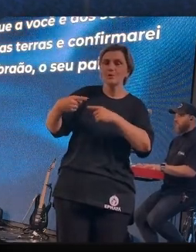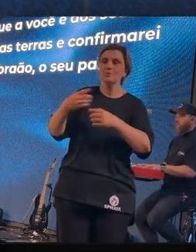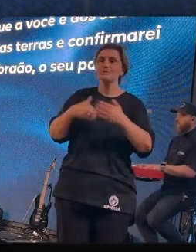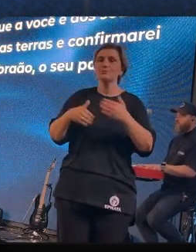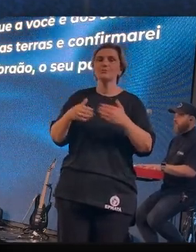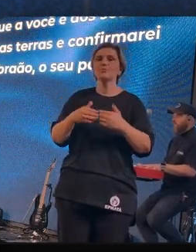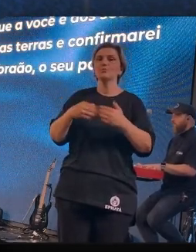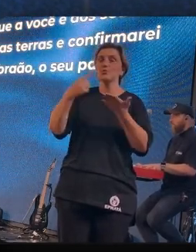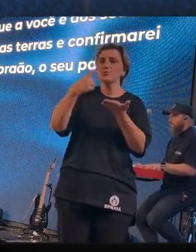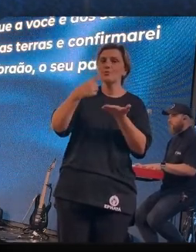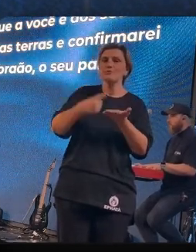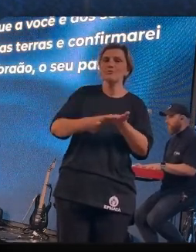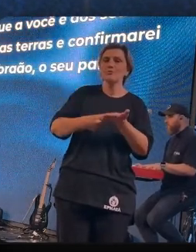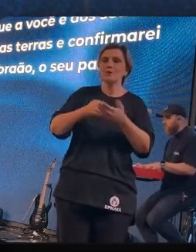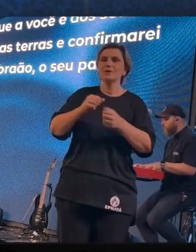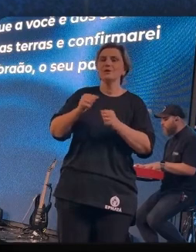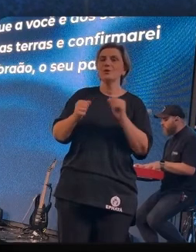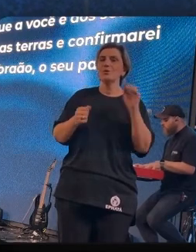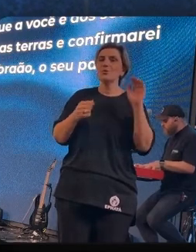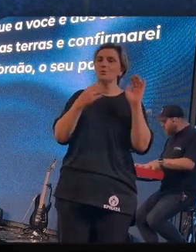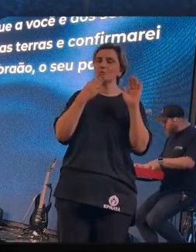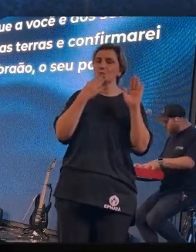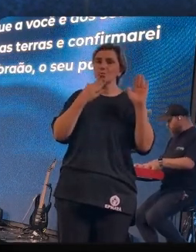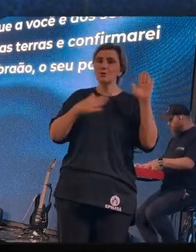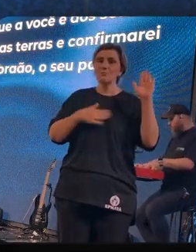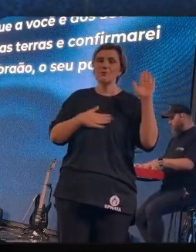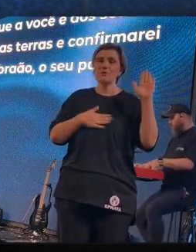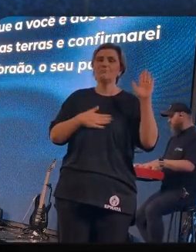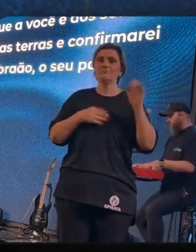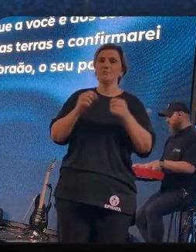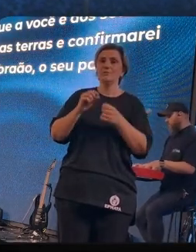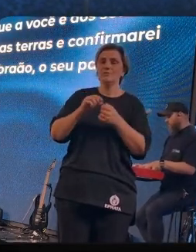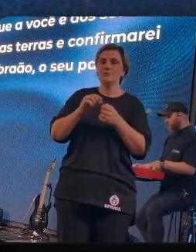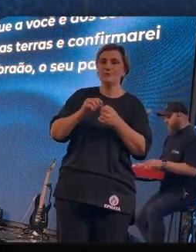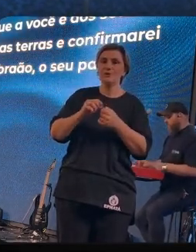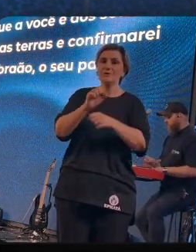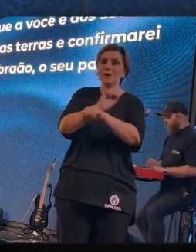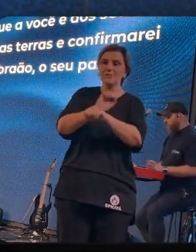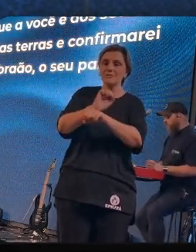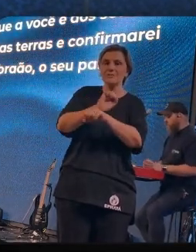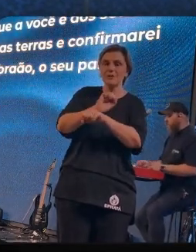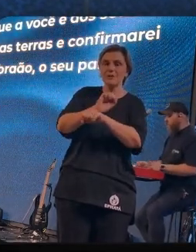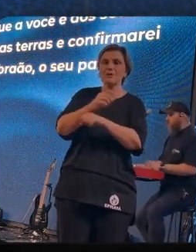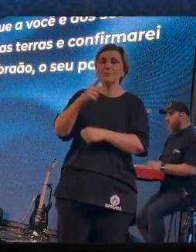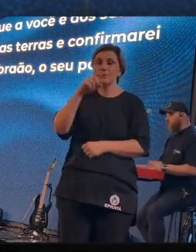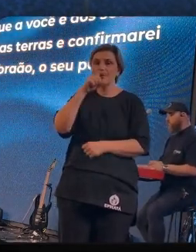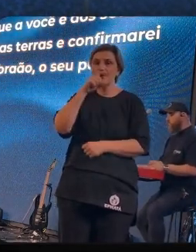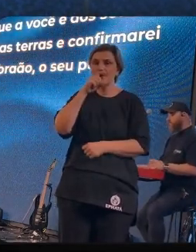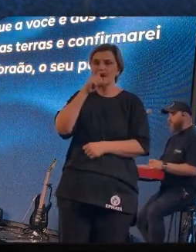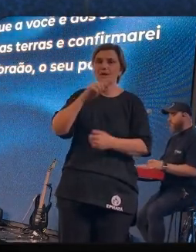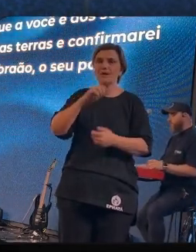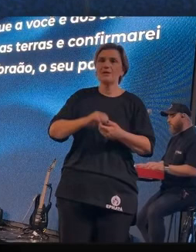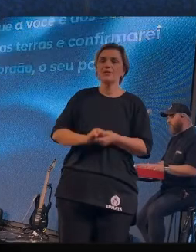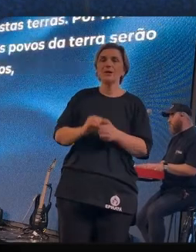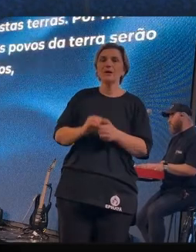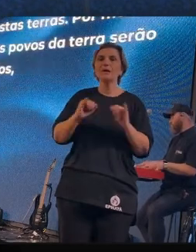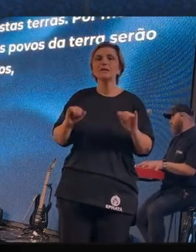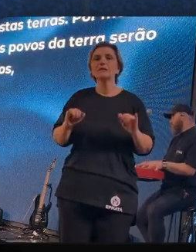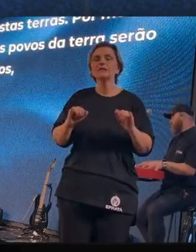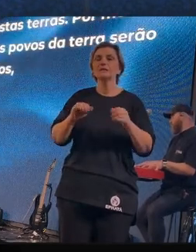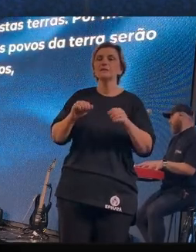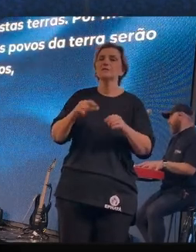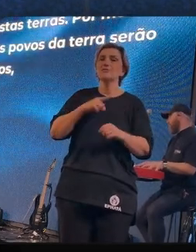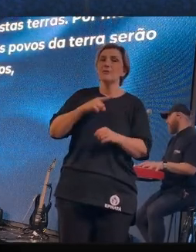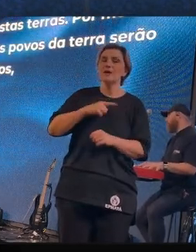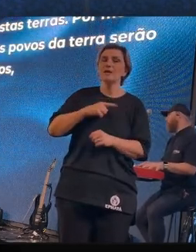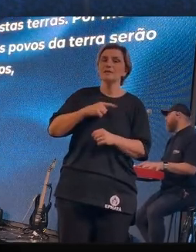e confirmarei o juramento que fiz a seu pai Abraão. Tornarei seus descendentes tão